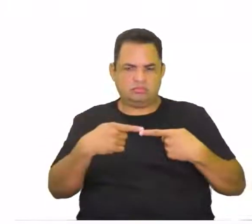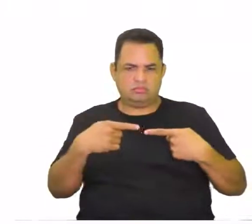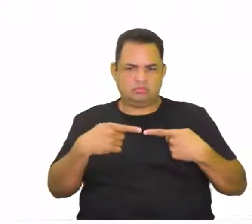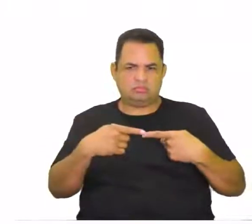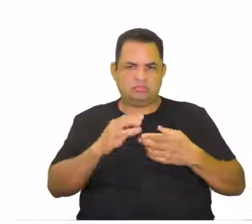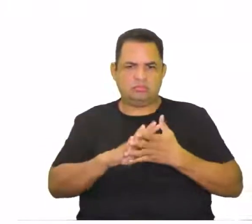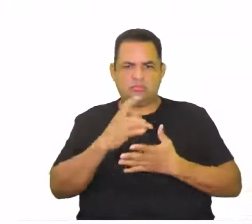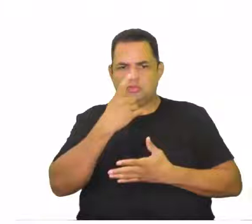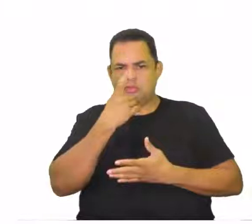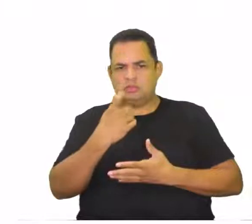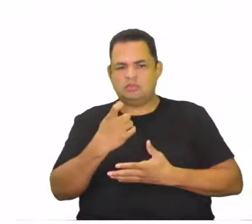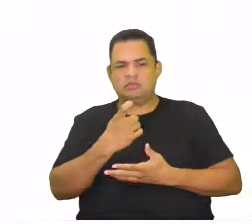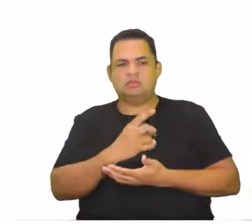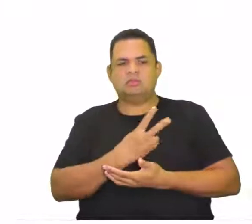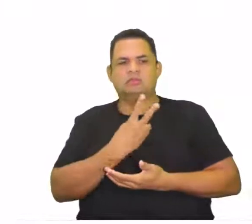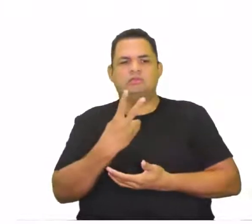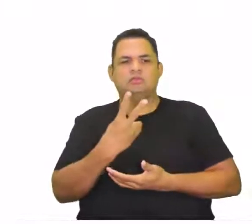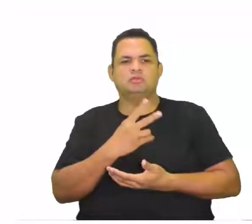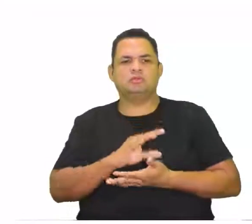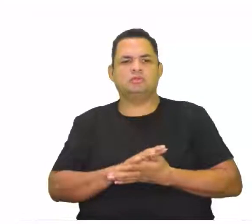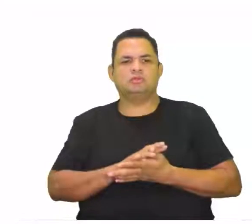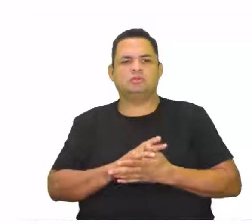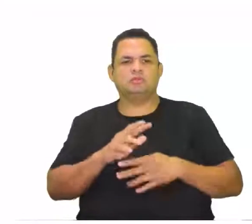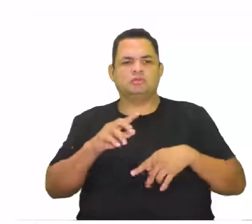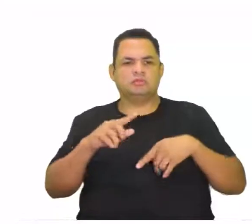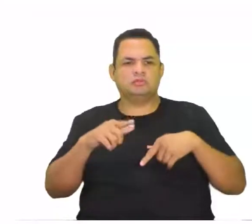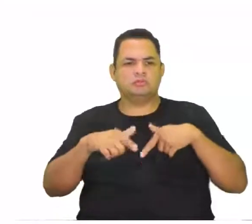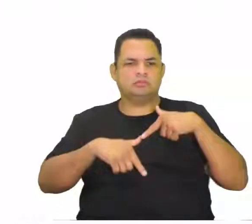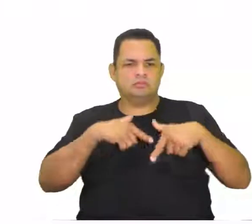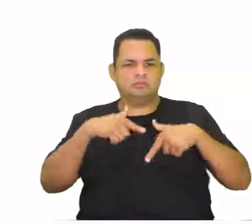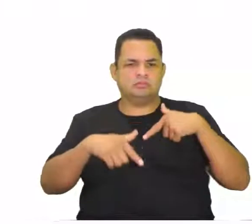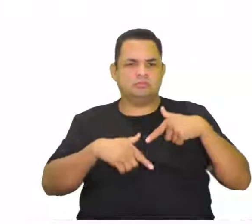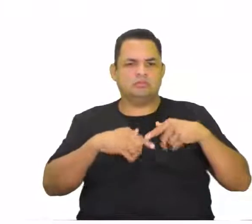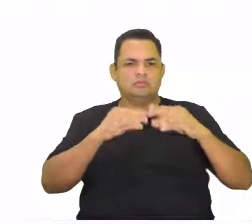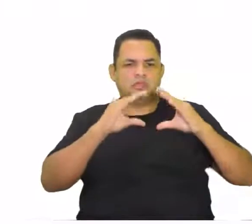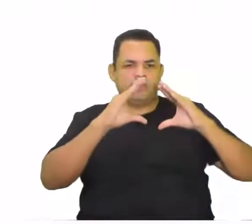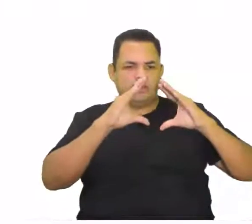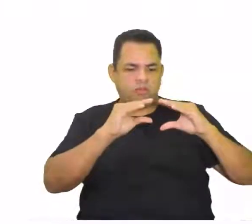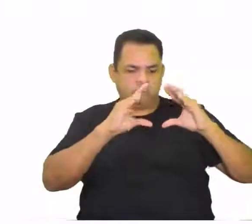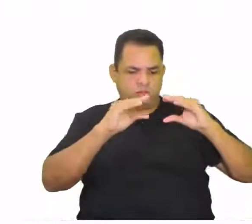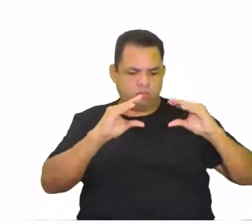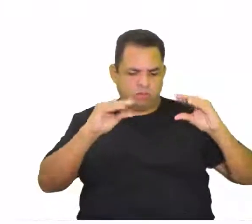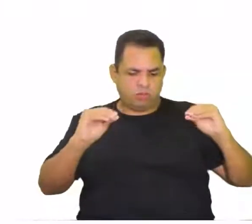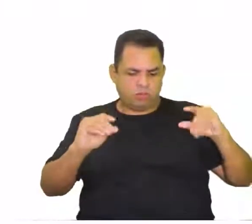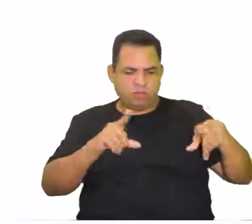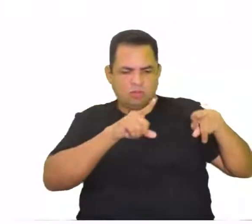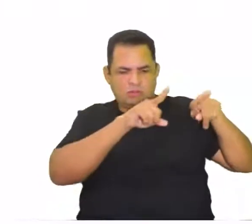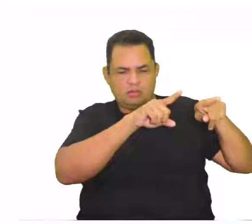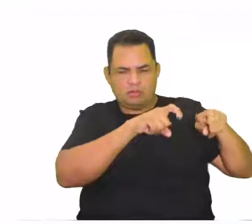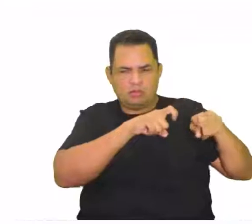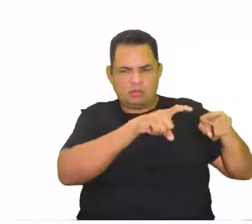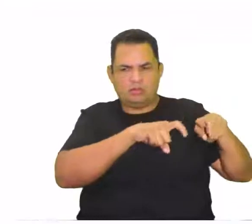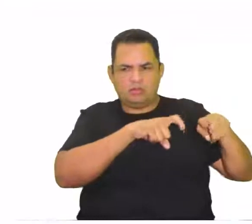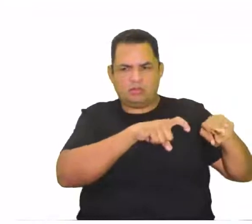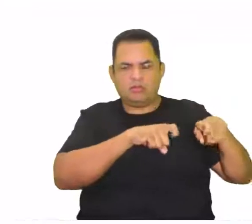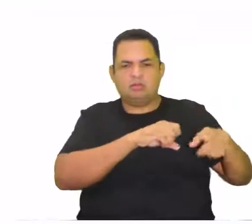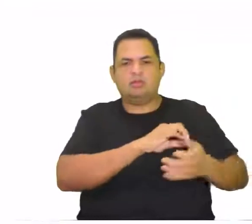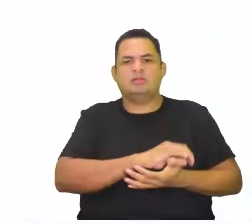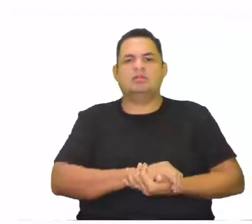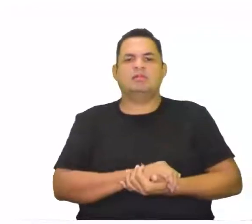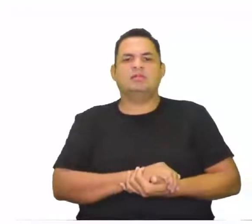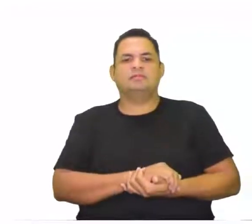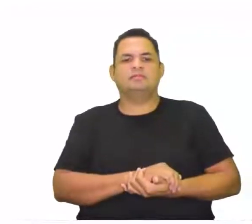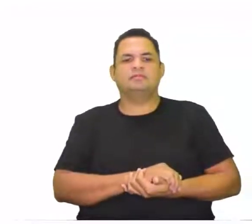lixo. Vantagem 2, produção de adubo para a